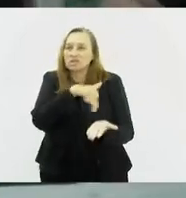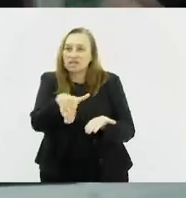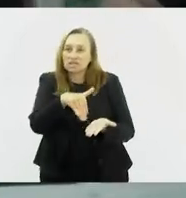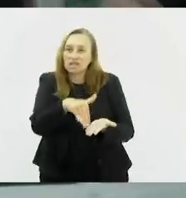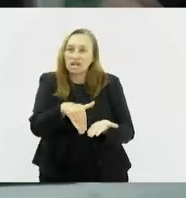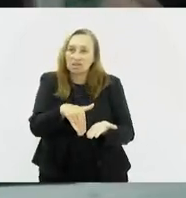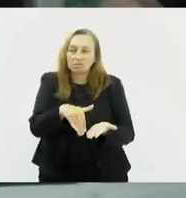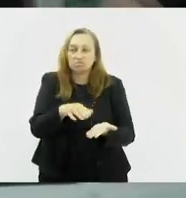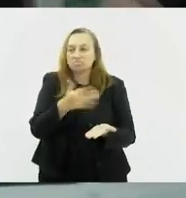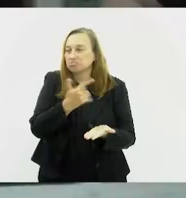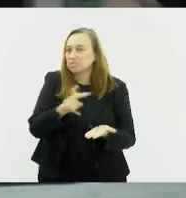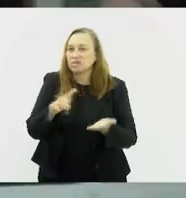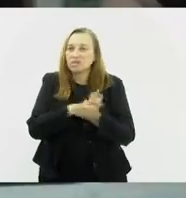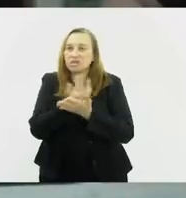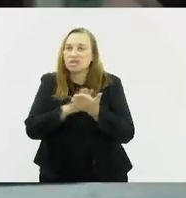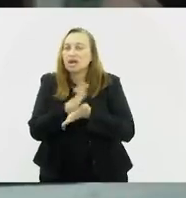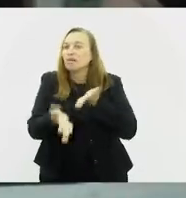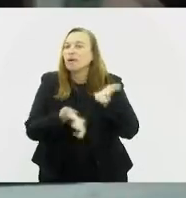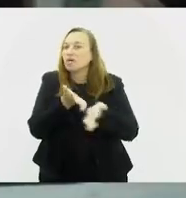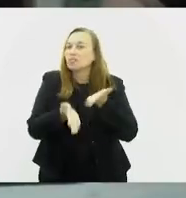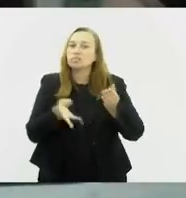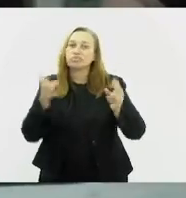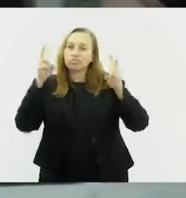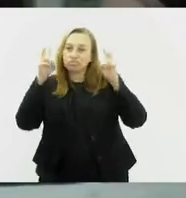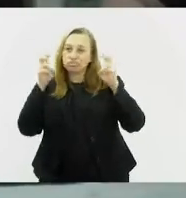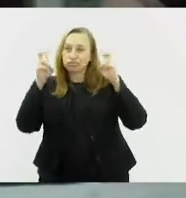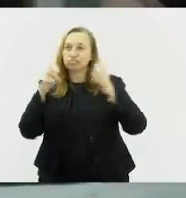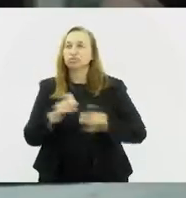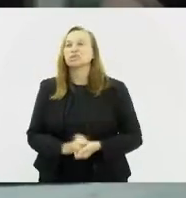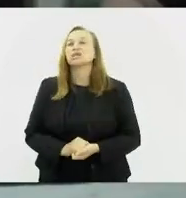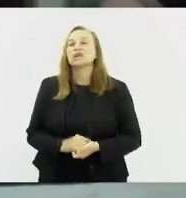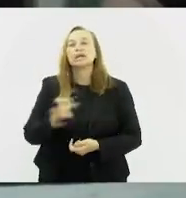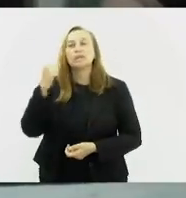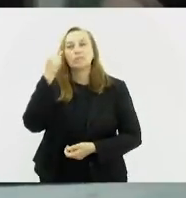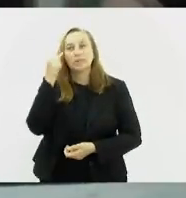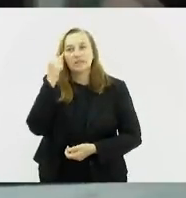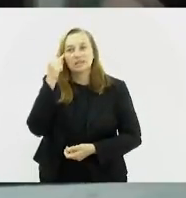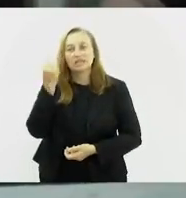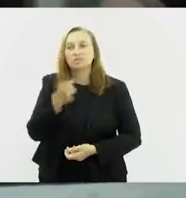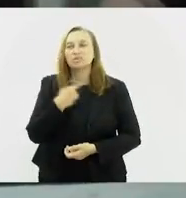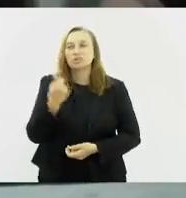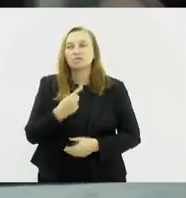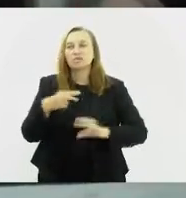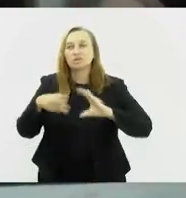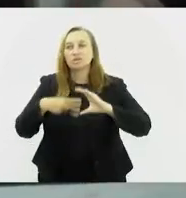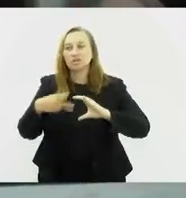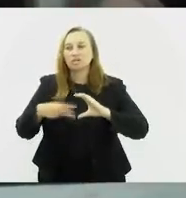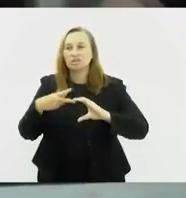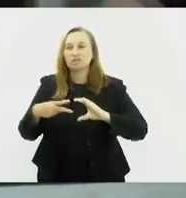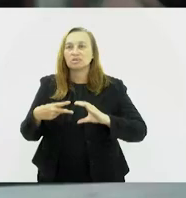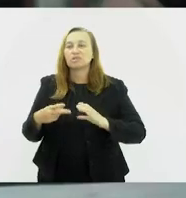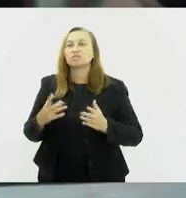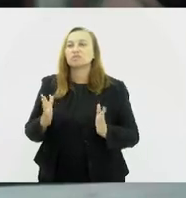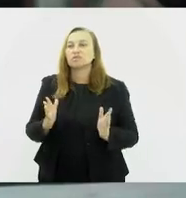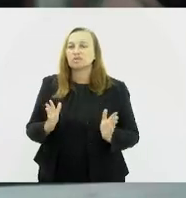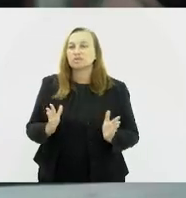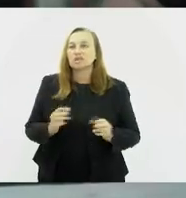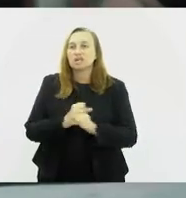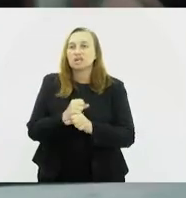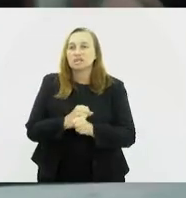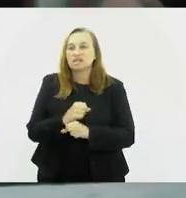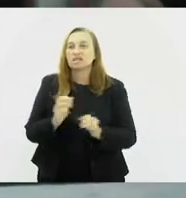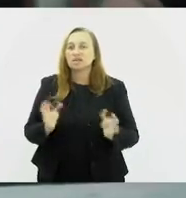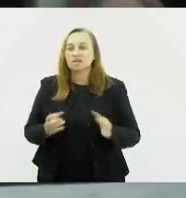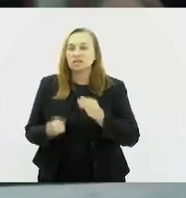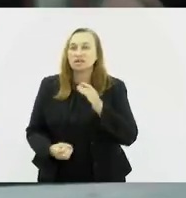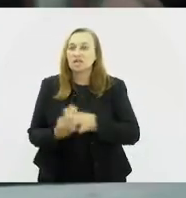departamento especial para cuidar disso. E, pensando nisso, nós, lá na Câmara de Vereadores, agora, esse ano, criamos uma